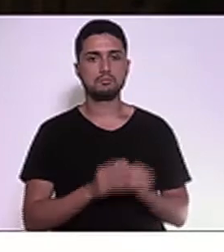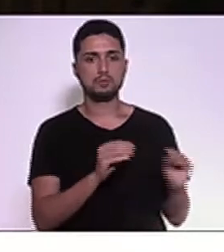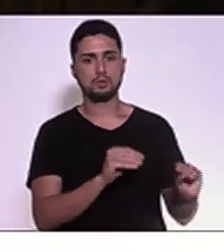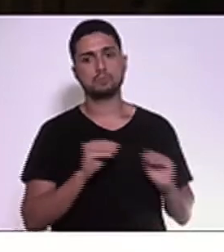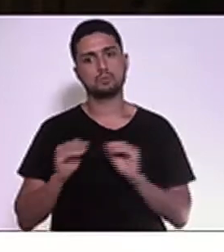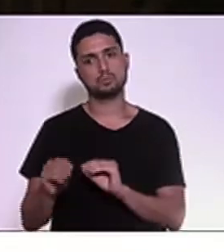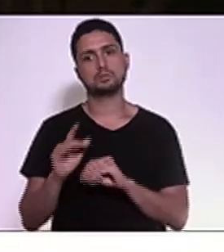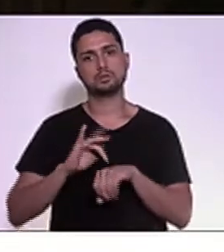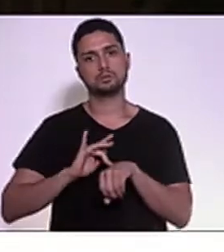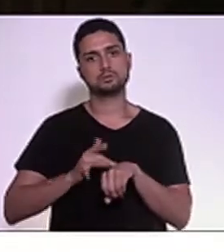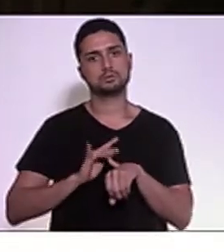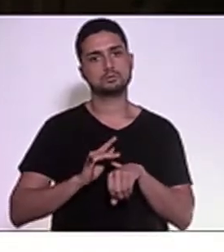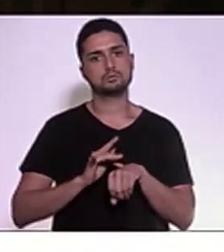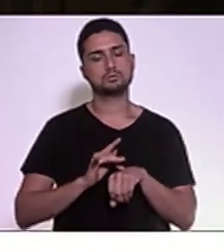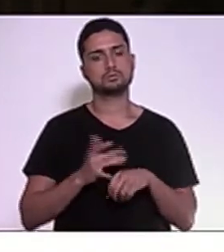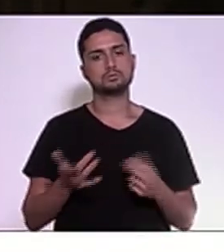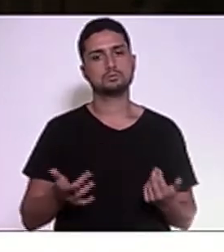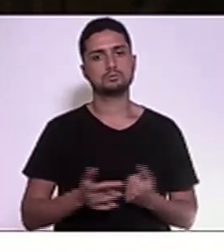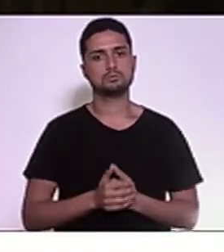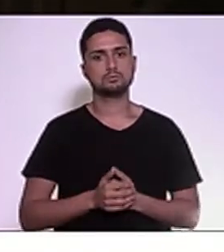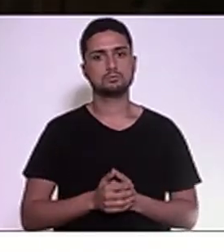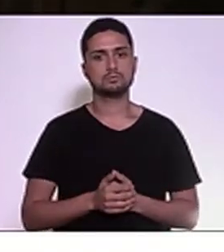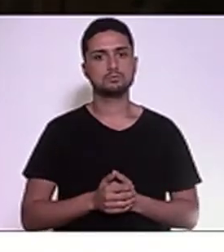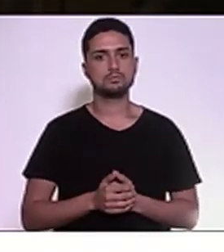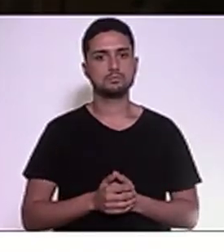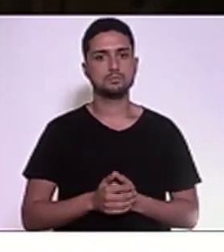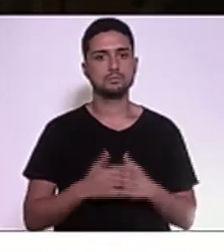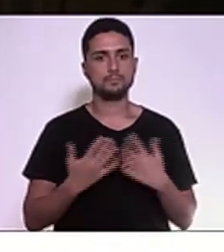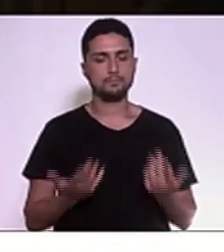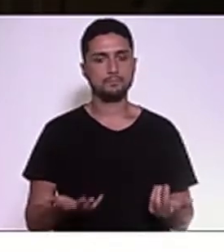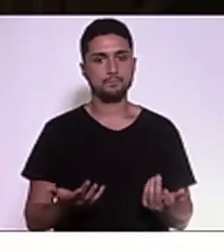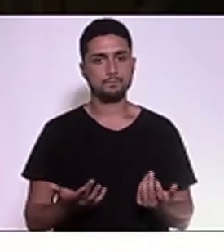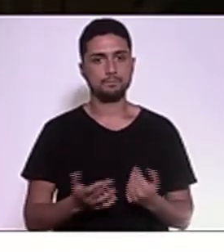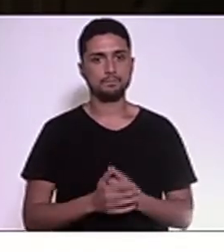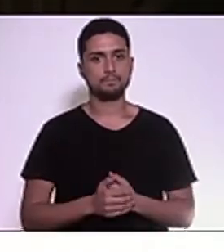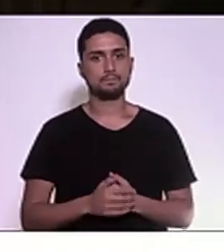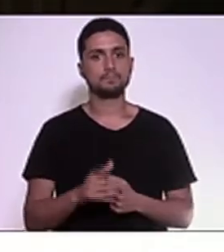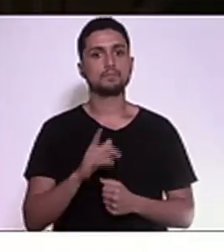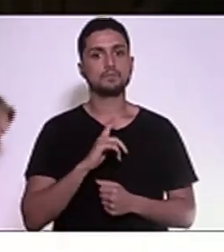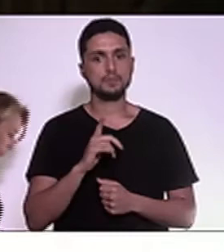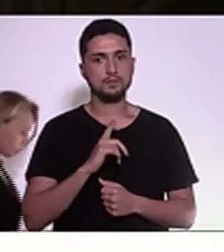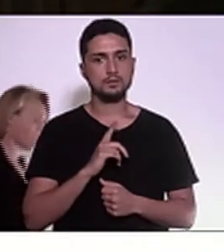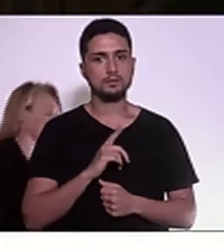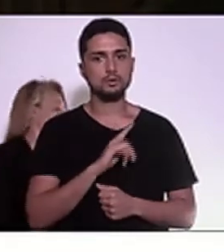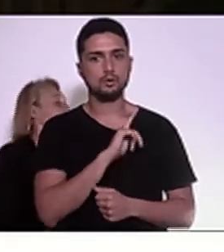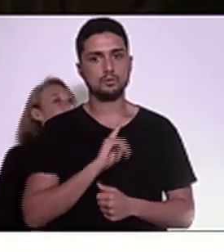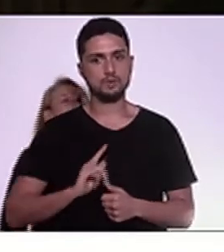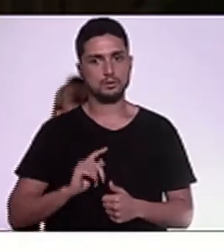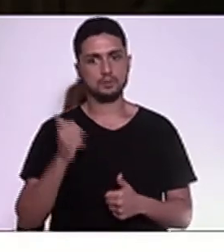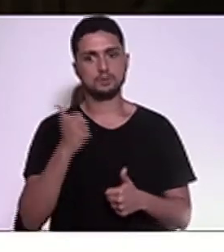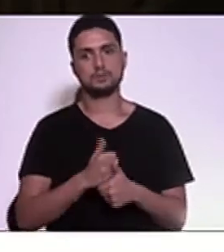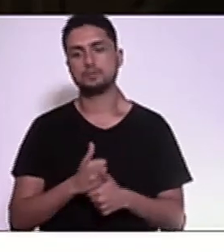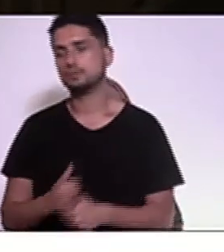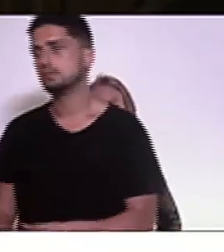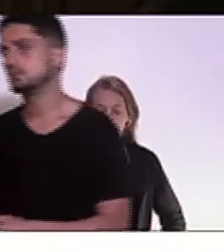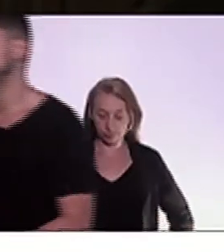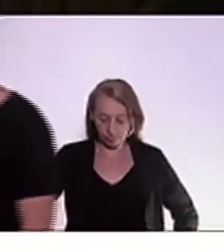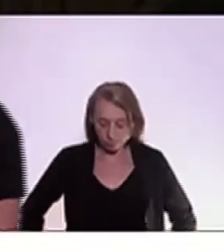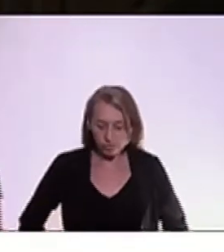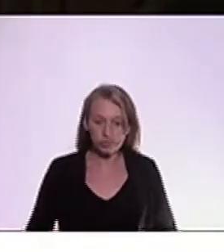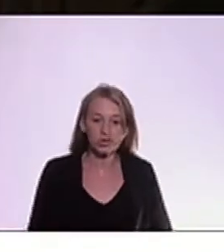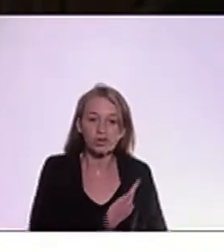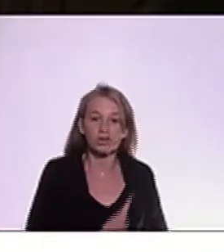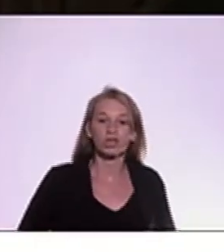transferências do Tesouro, transferências regulares do Tesouro. Então, ainda assim, o governador pretende